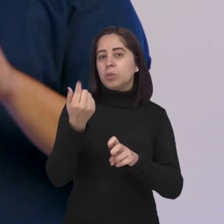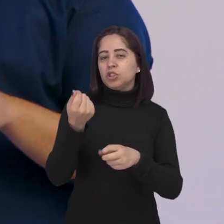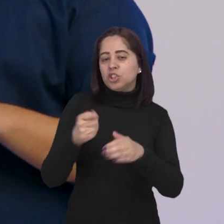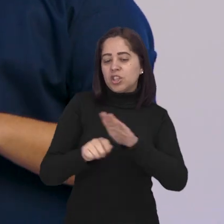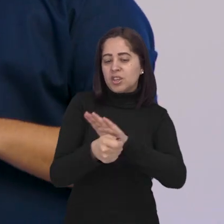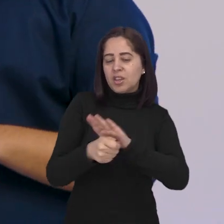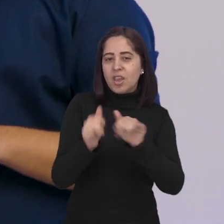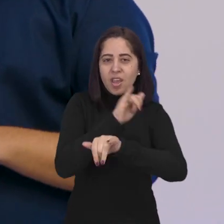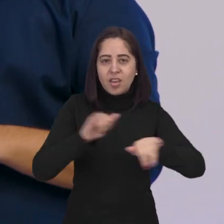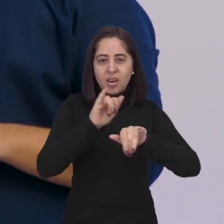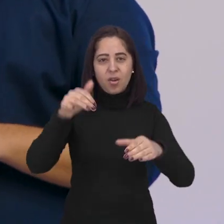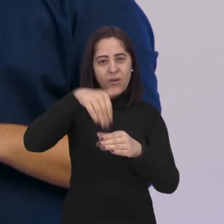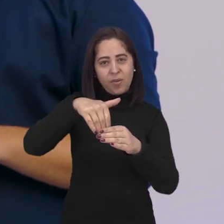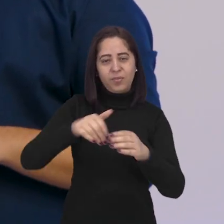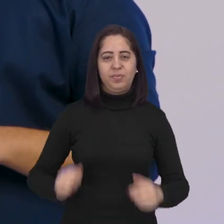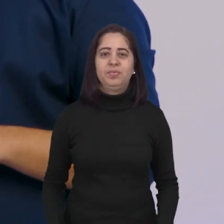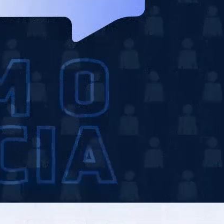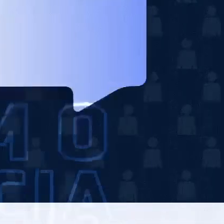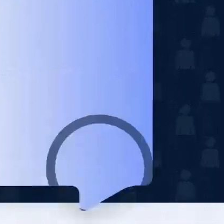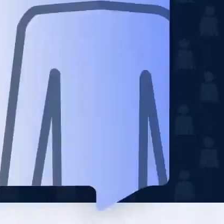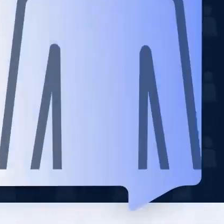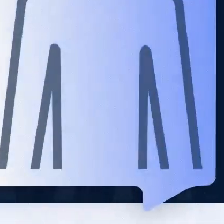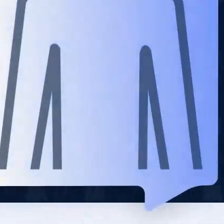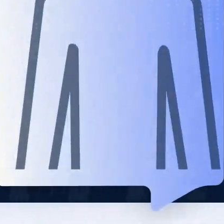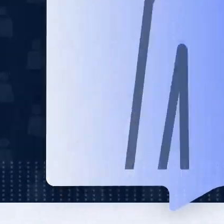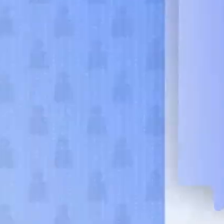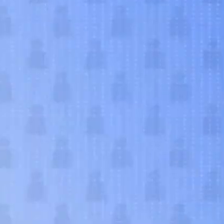sobre fundo eleitoral. Até já!